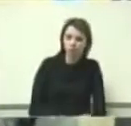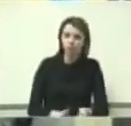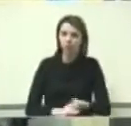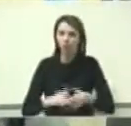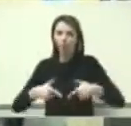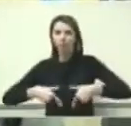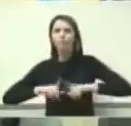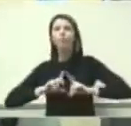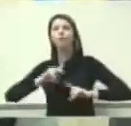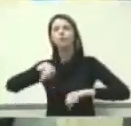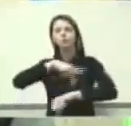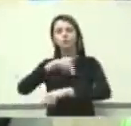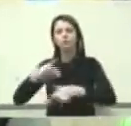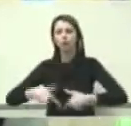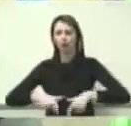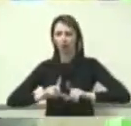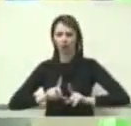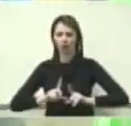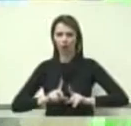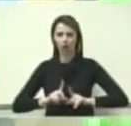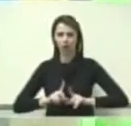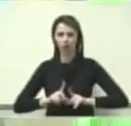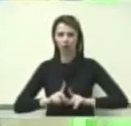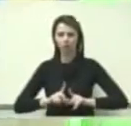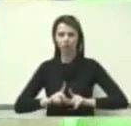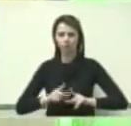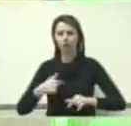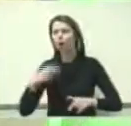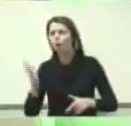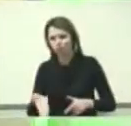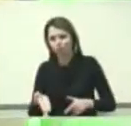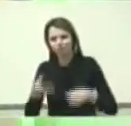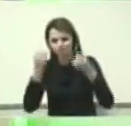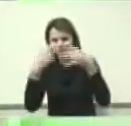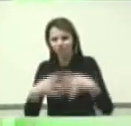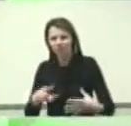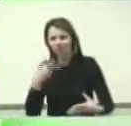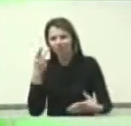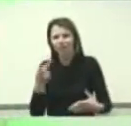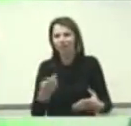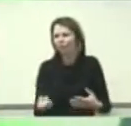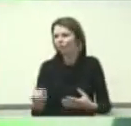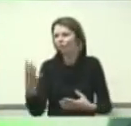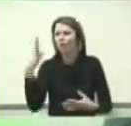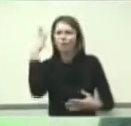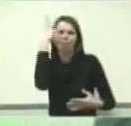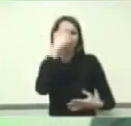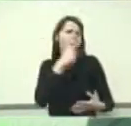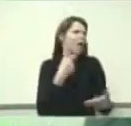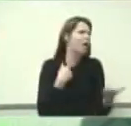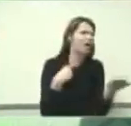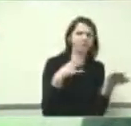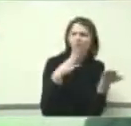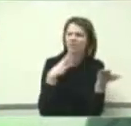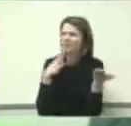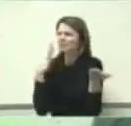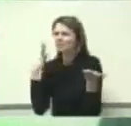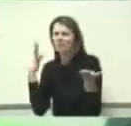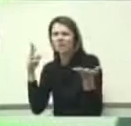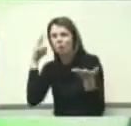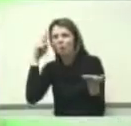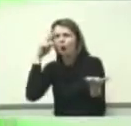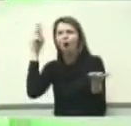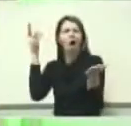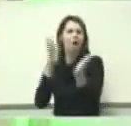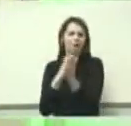que para mim naquela viagem entre tantas coisas lindas e tantos conhecimentos históricos